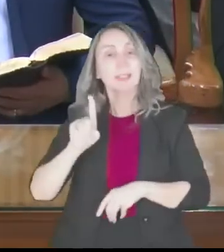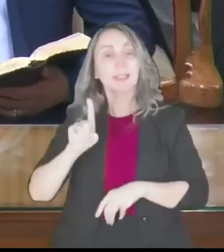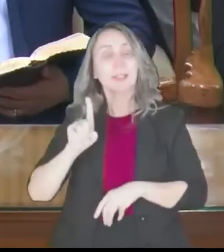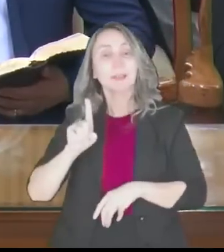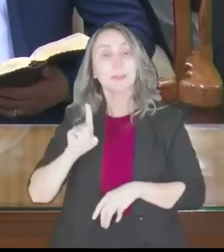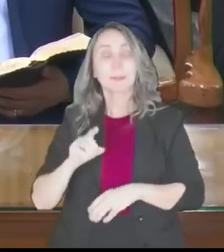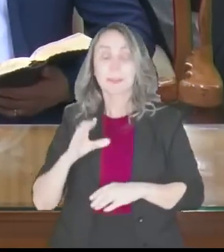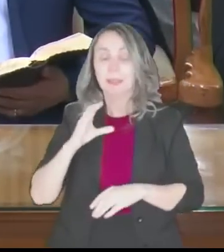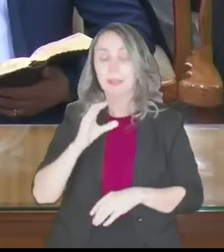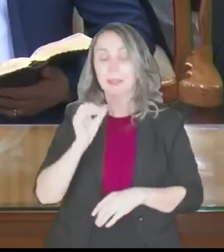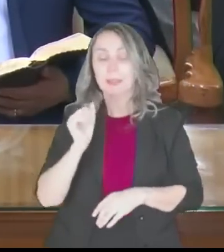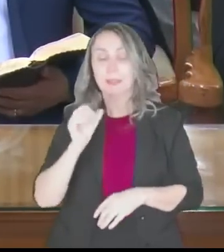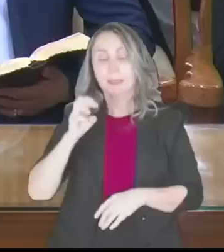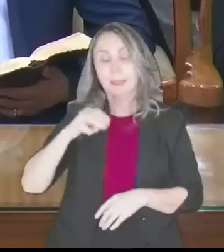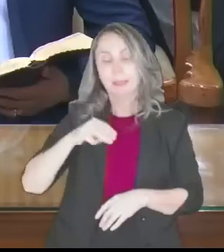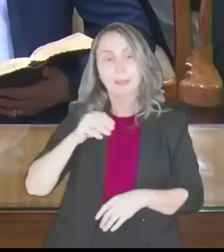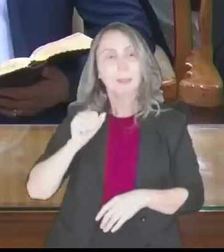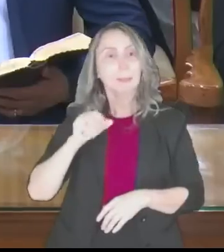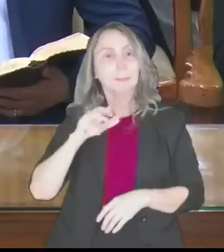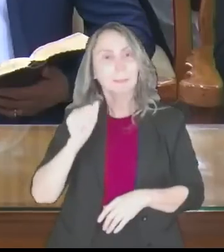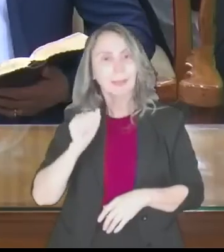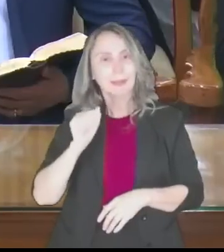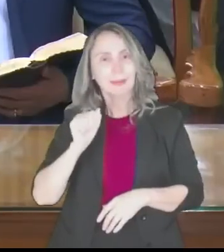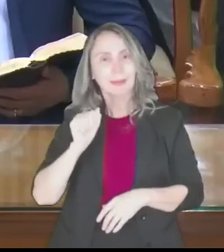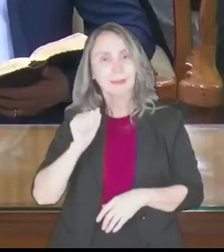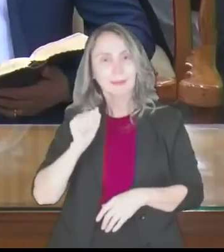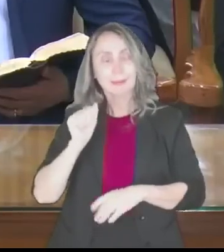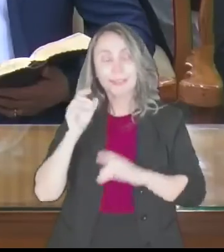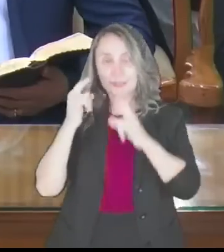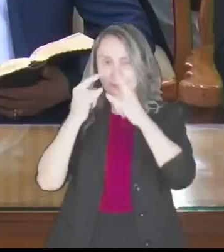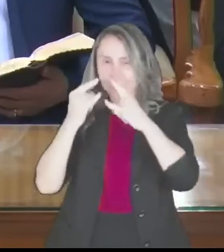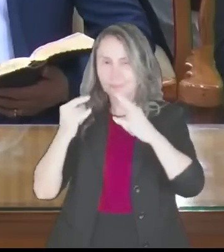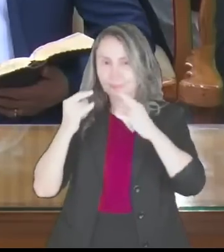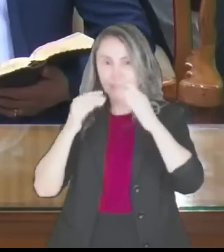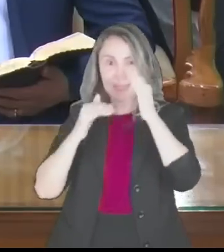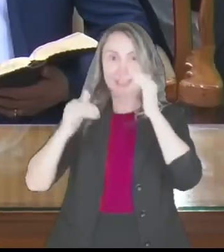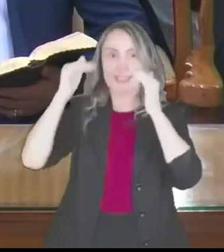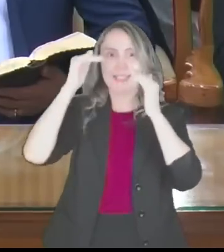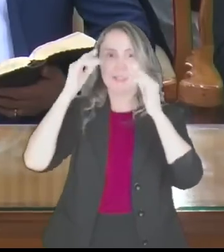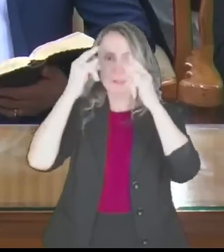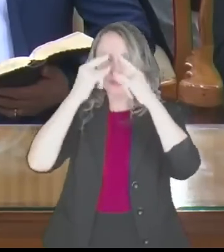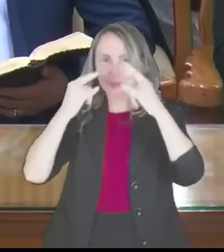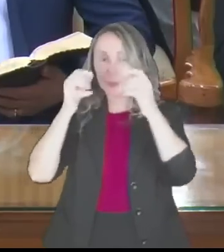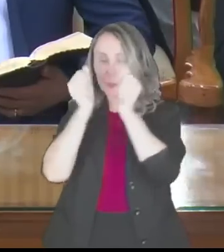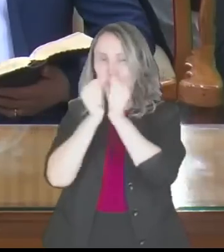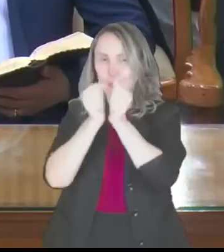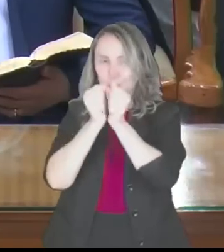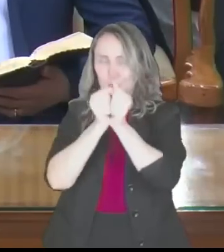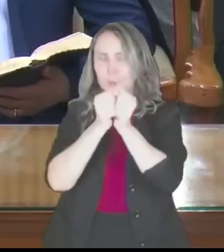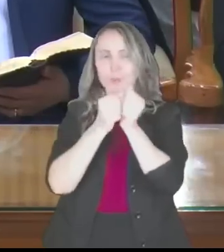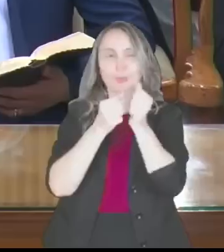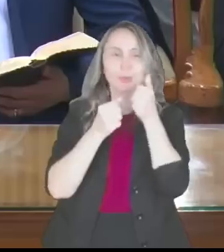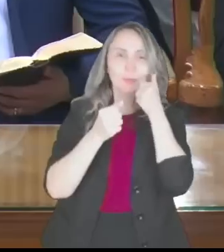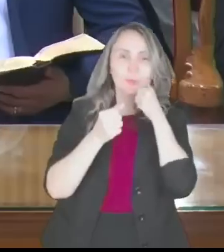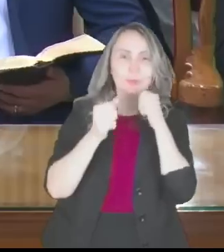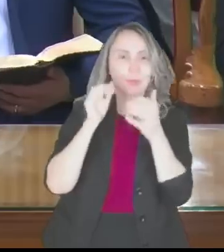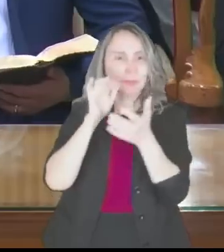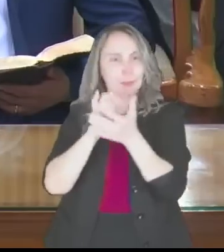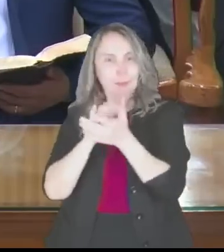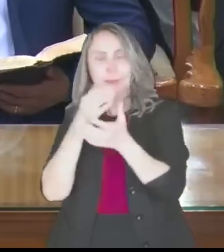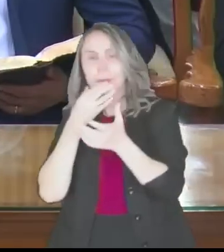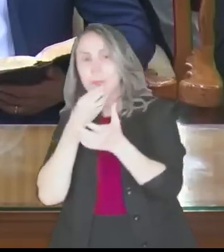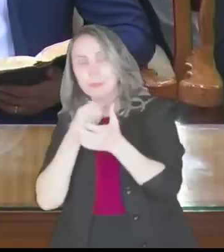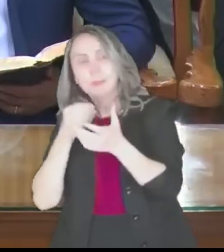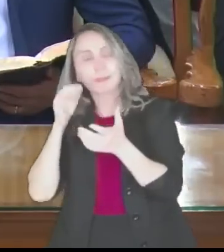aprendizado, mas ela queria além. Ela queria ir para a câmara junto com o seu amado, junto com o seu esposo. O que é